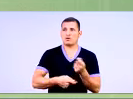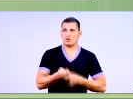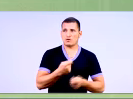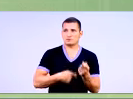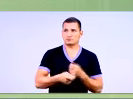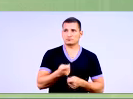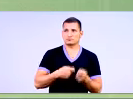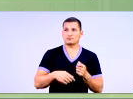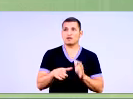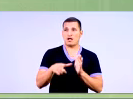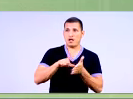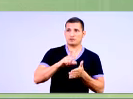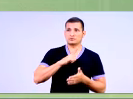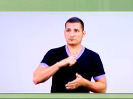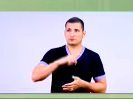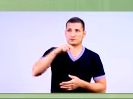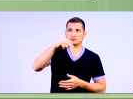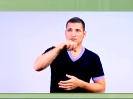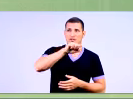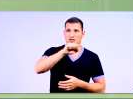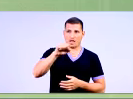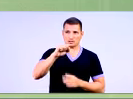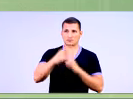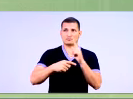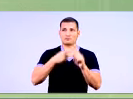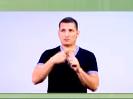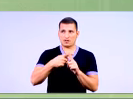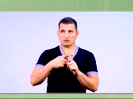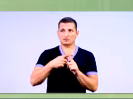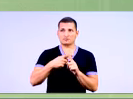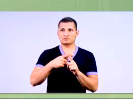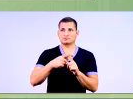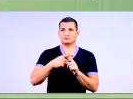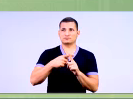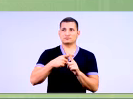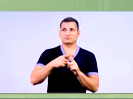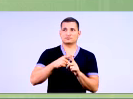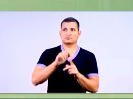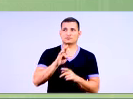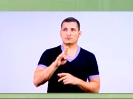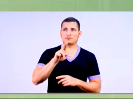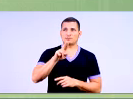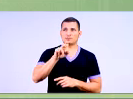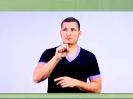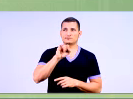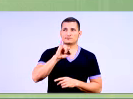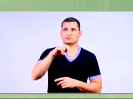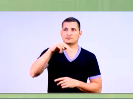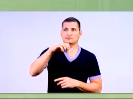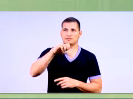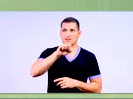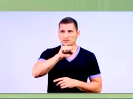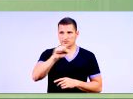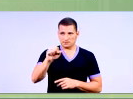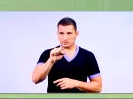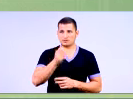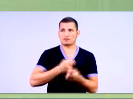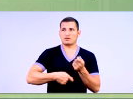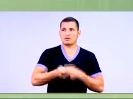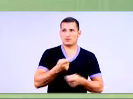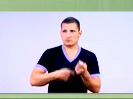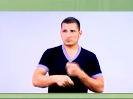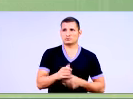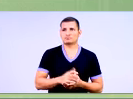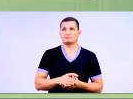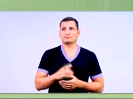tinha busy, que juntou com o sufixo ness, passou a ser business, negócios. Nós